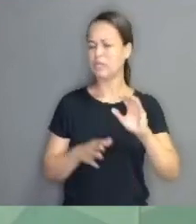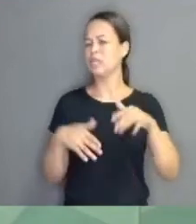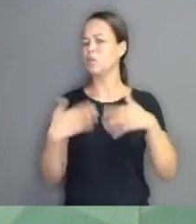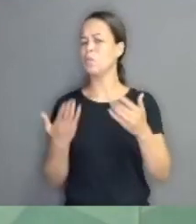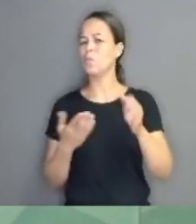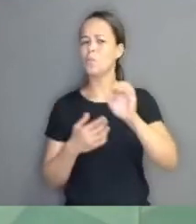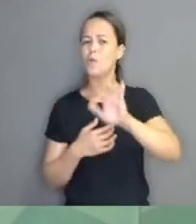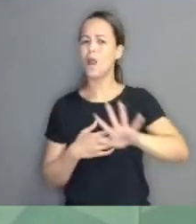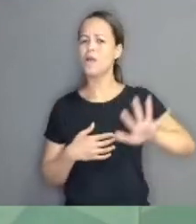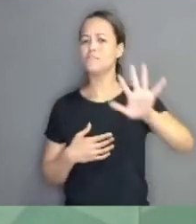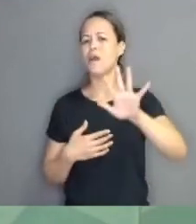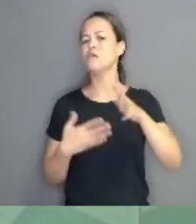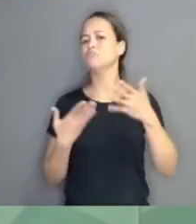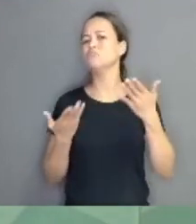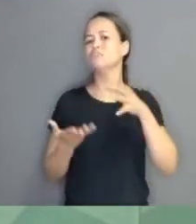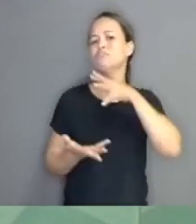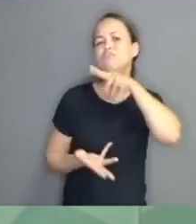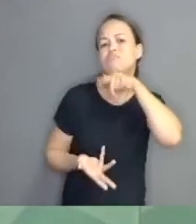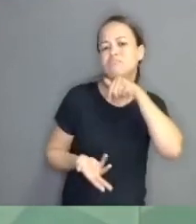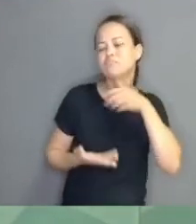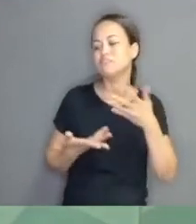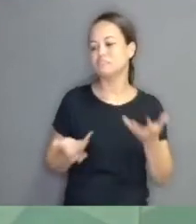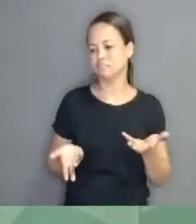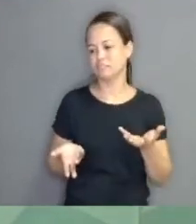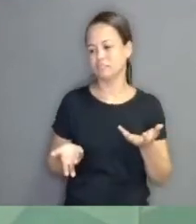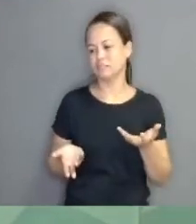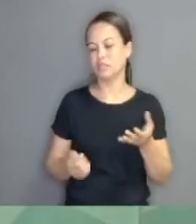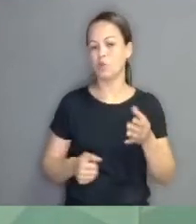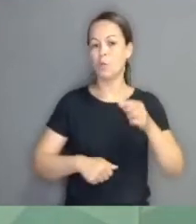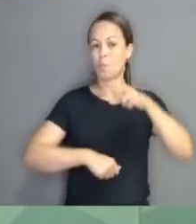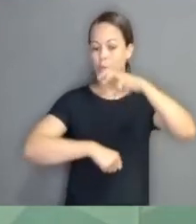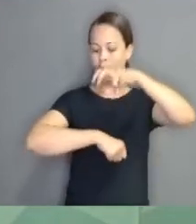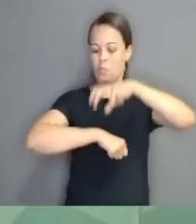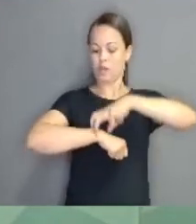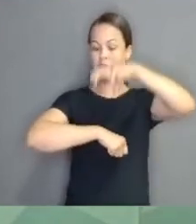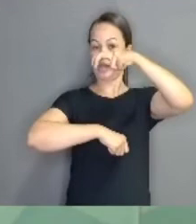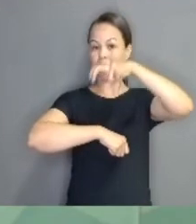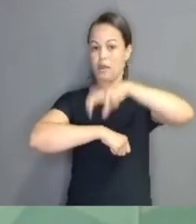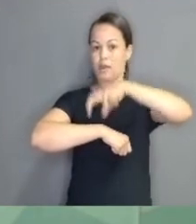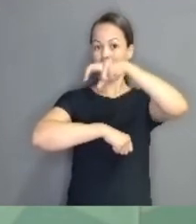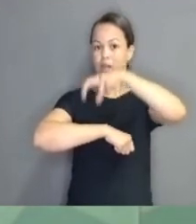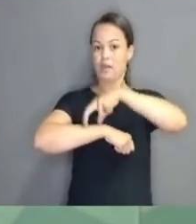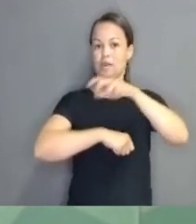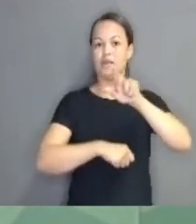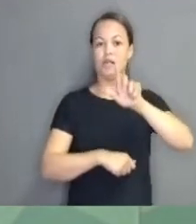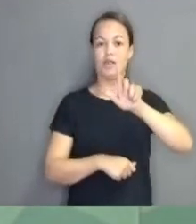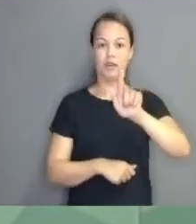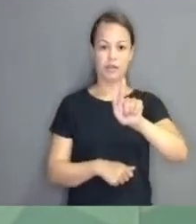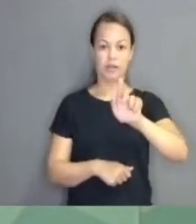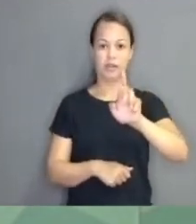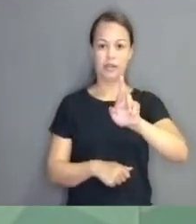500 mal esse aqui Esse é o grilo